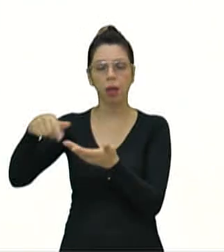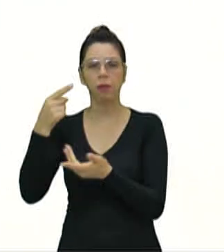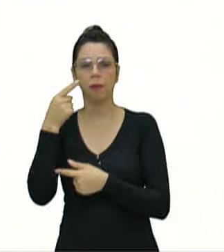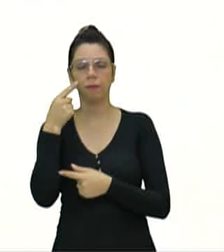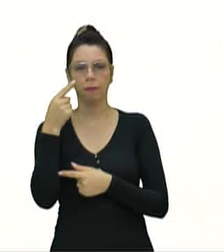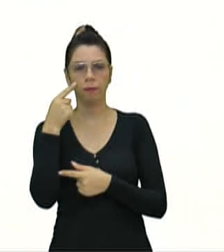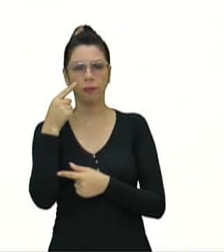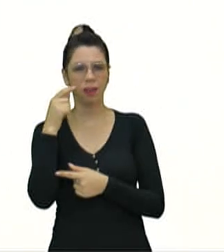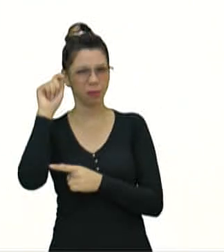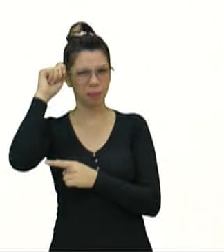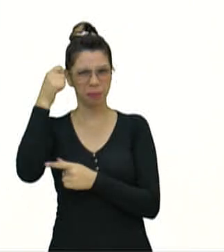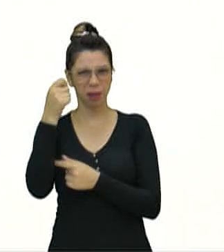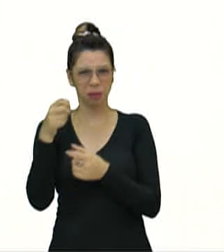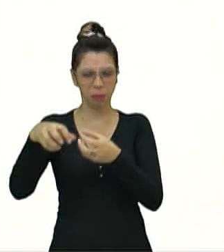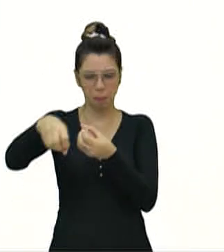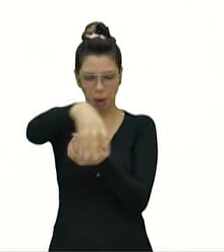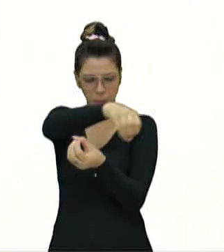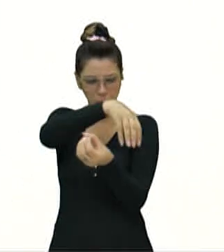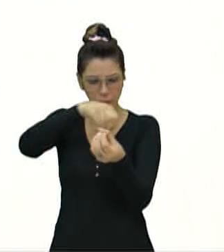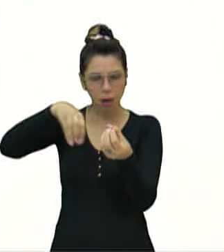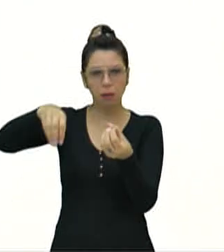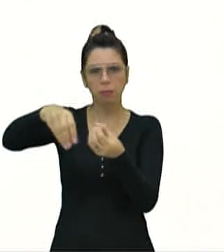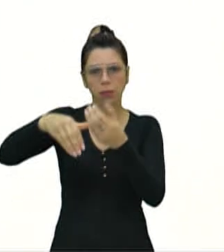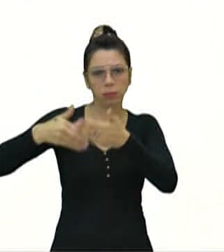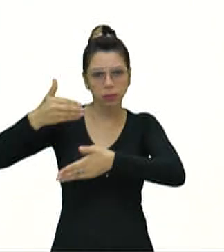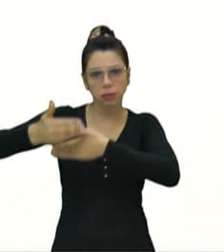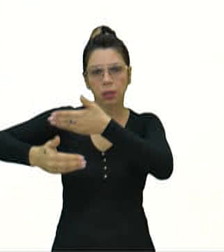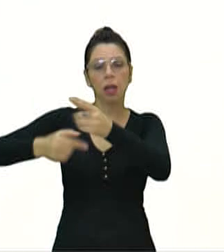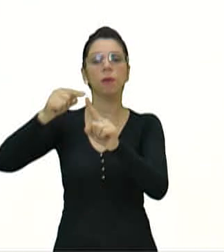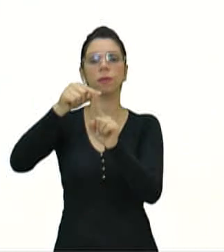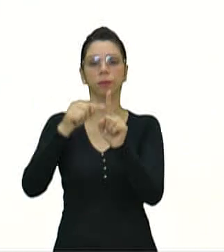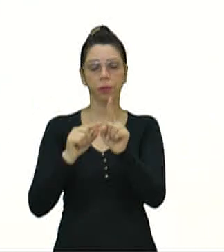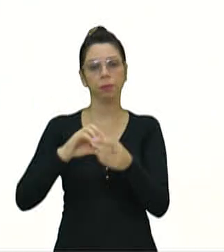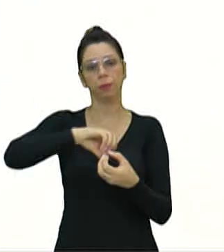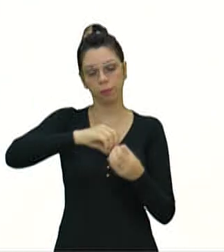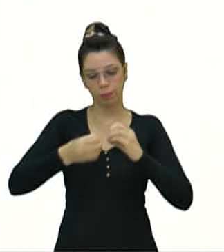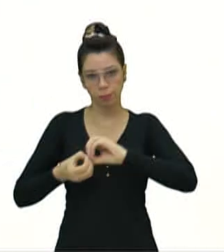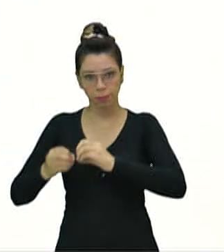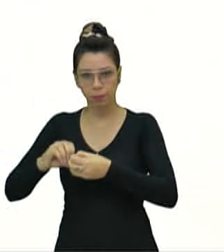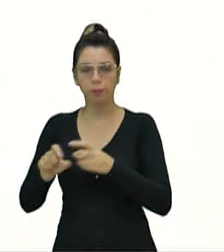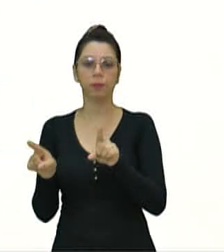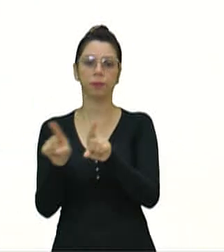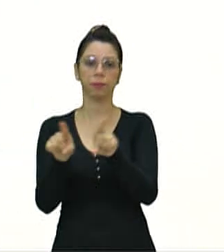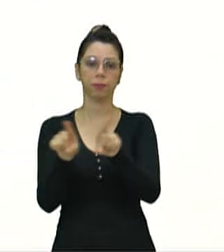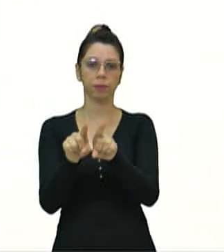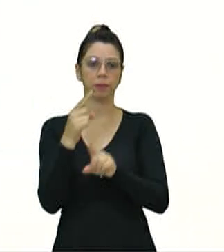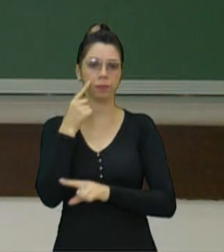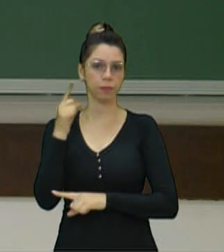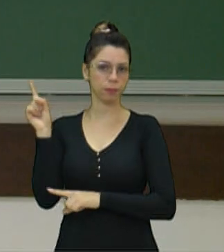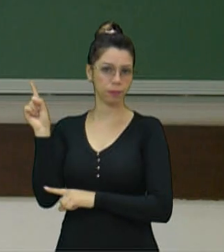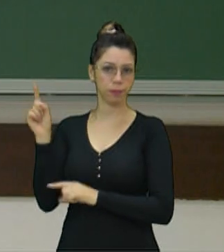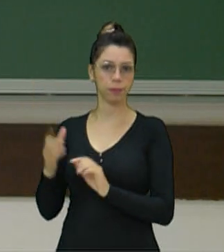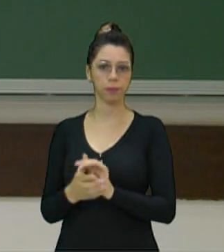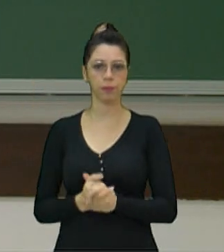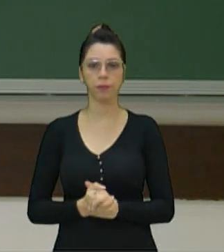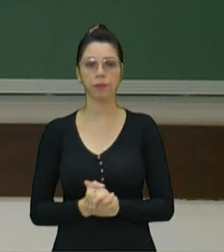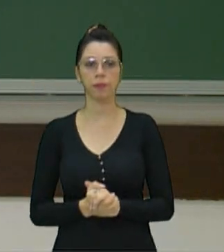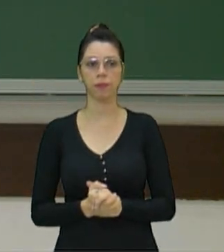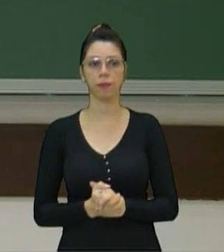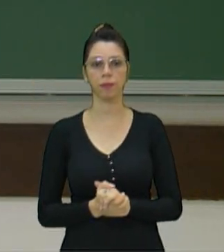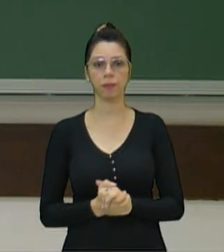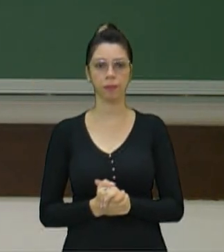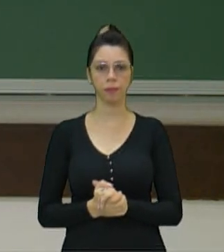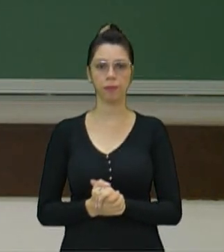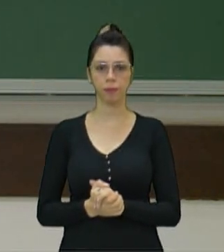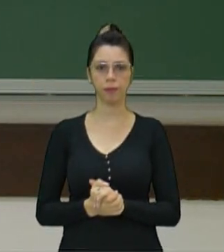esporos de fungos que se instalaram ali e se desenvolveram. É um tipo de reprodução assexuada também, né? Nós vemos aqui no